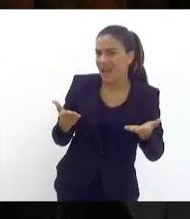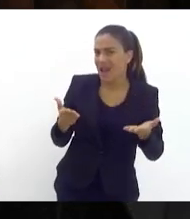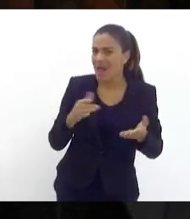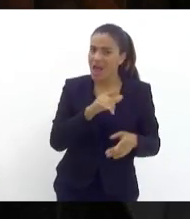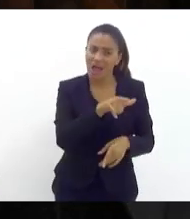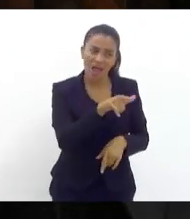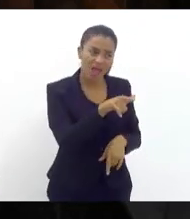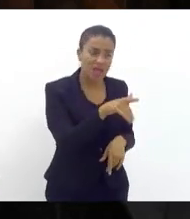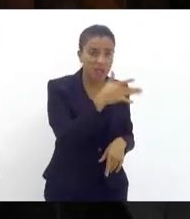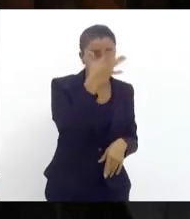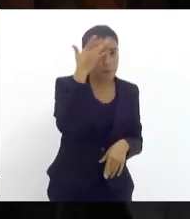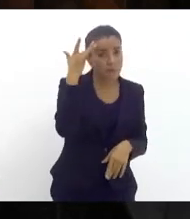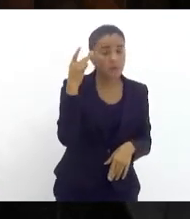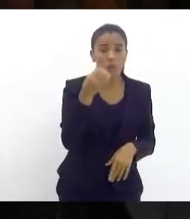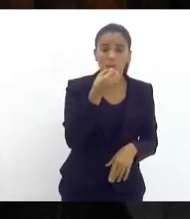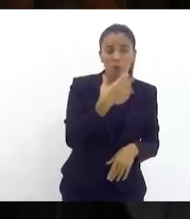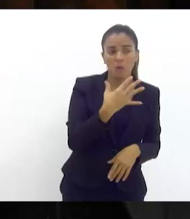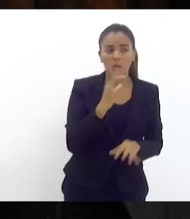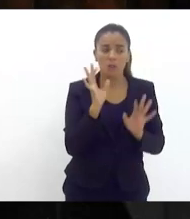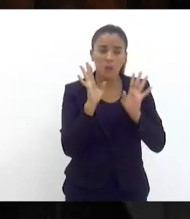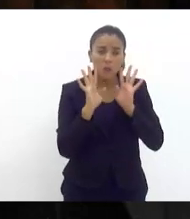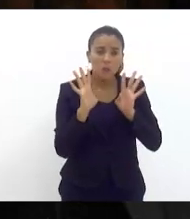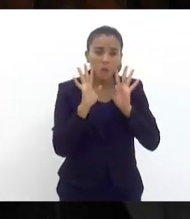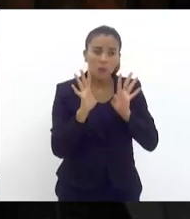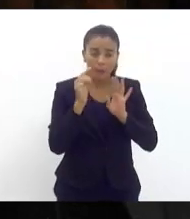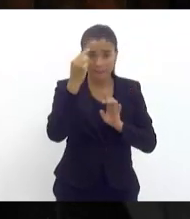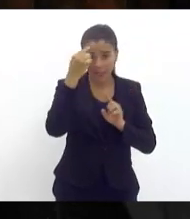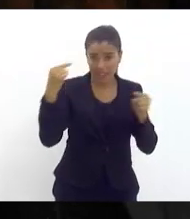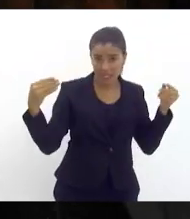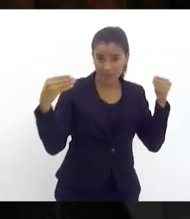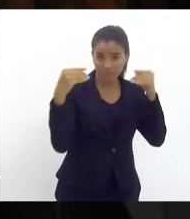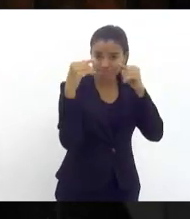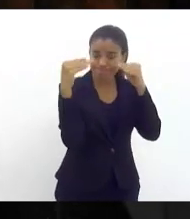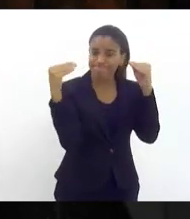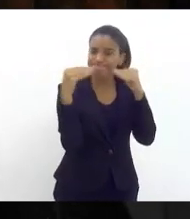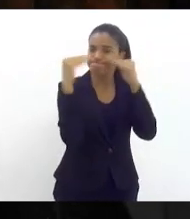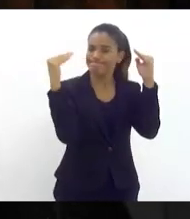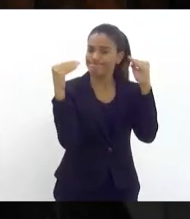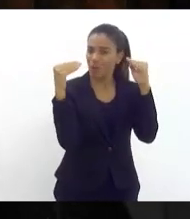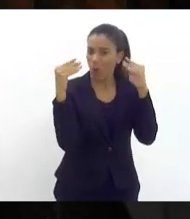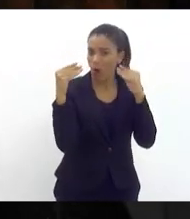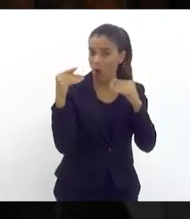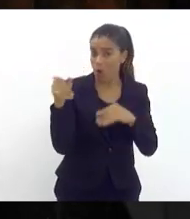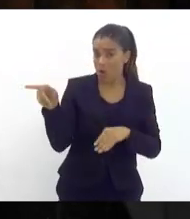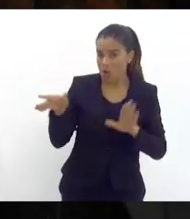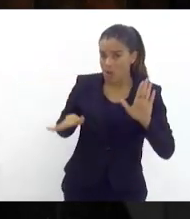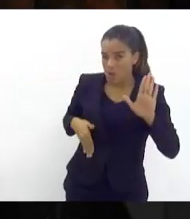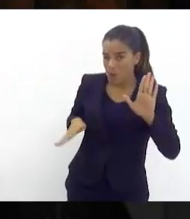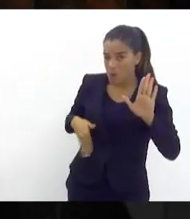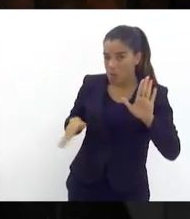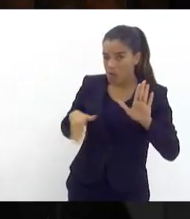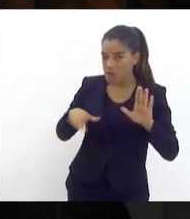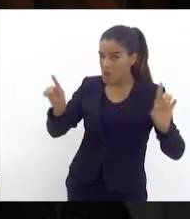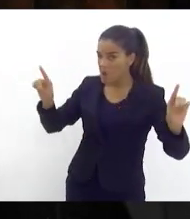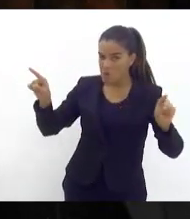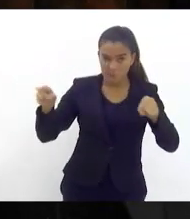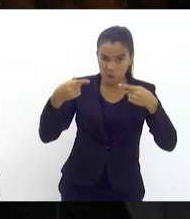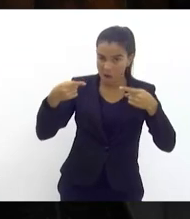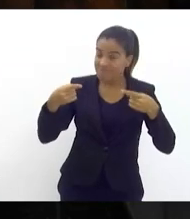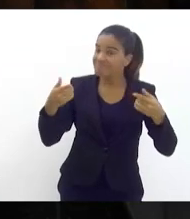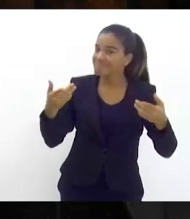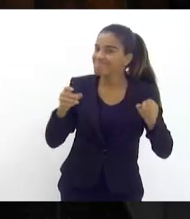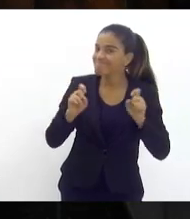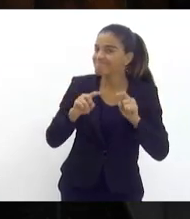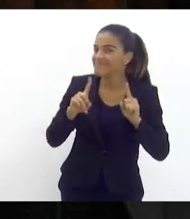é sempre aquele que pensa parecido com a gente e o bandido é o adversos